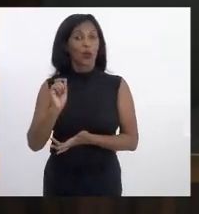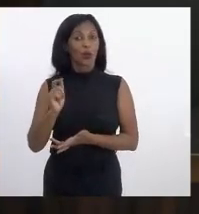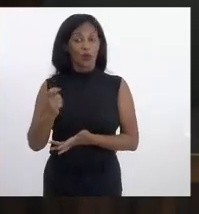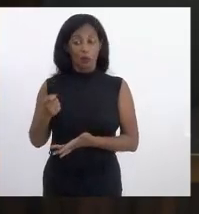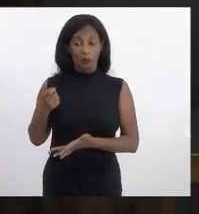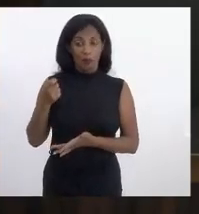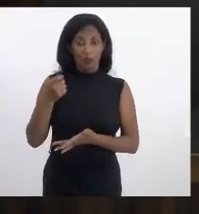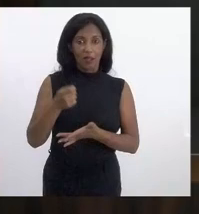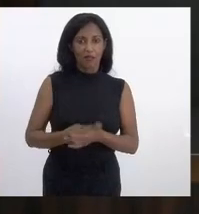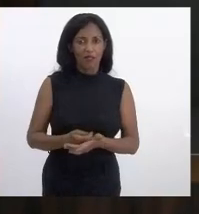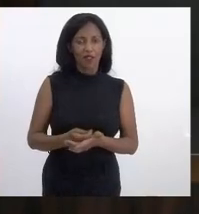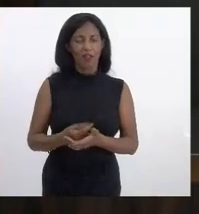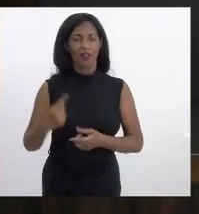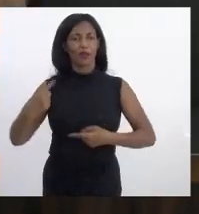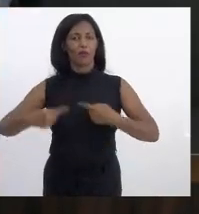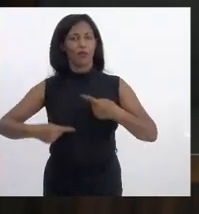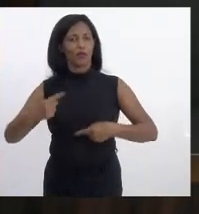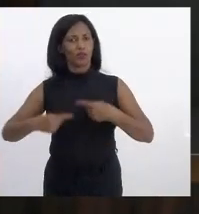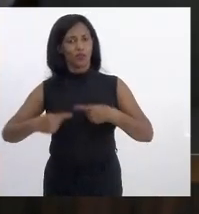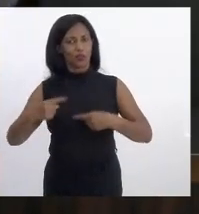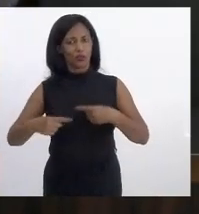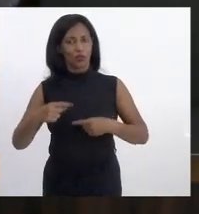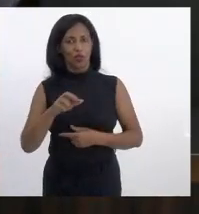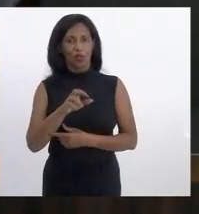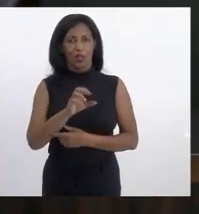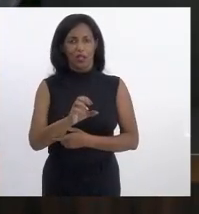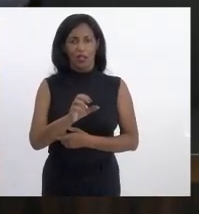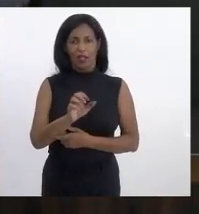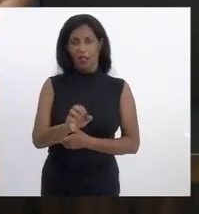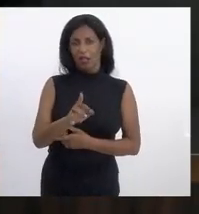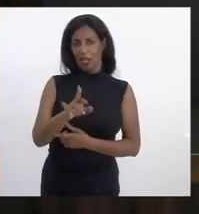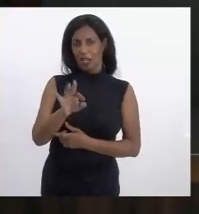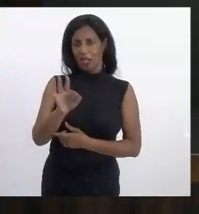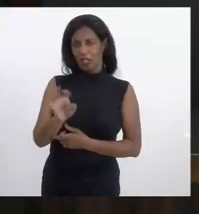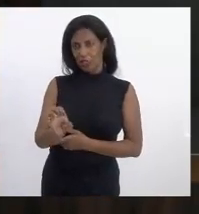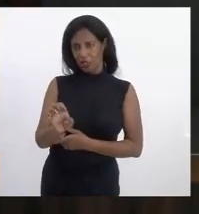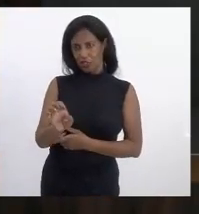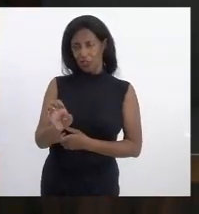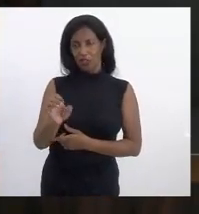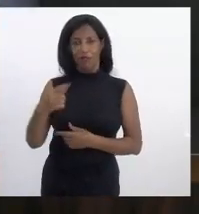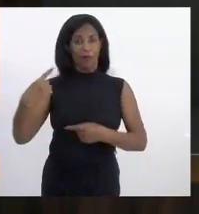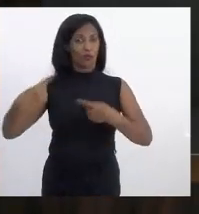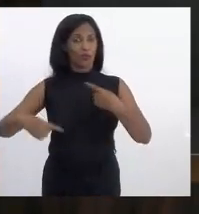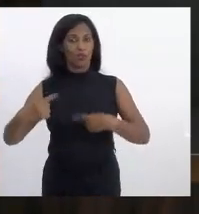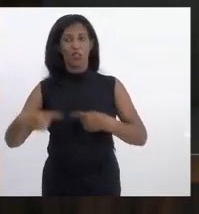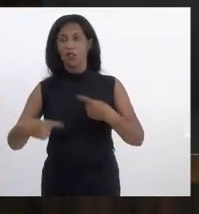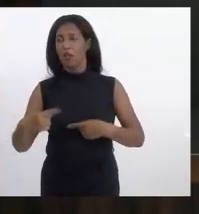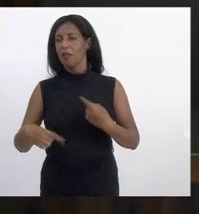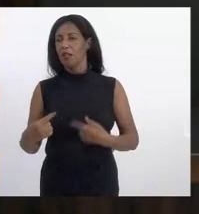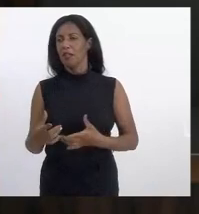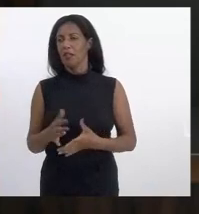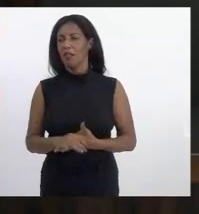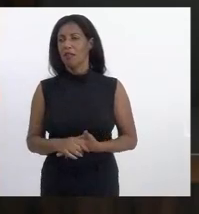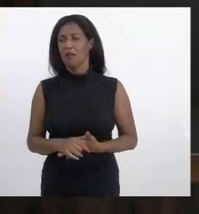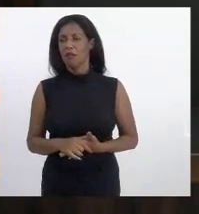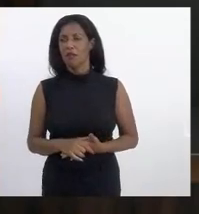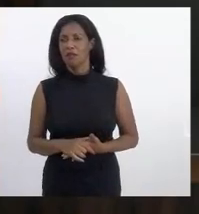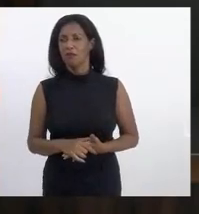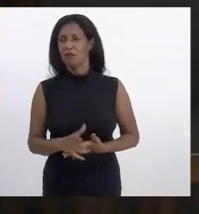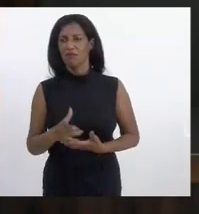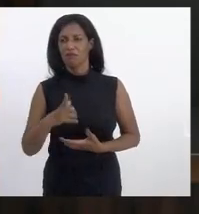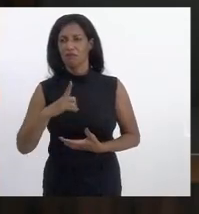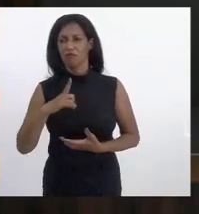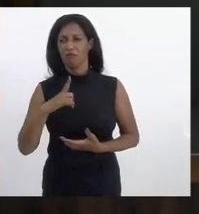enfrentar uma grande discussão é a questão da Grete Ok vamos debater não tenho mais uma